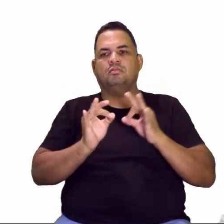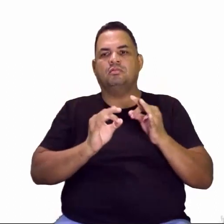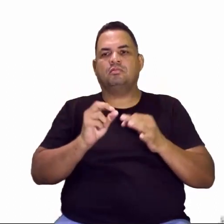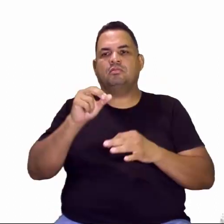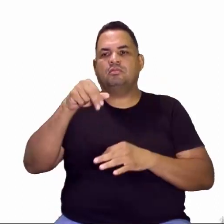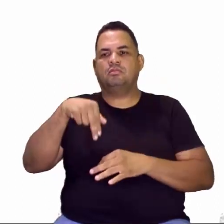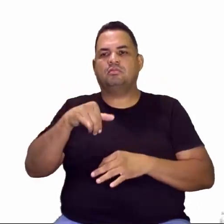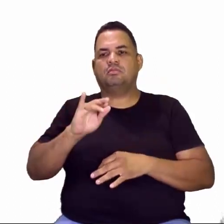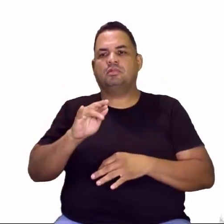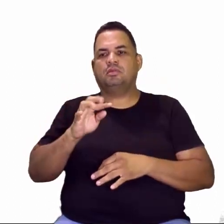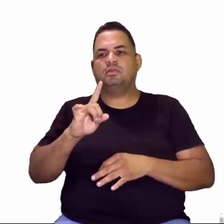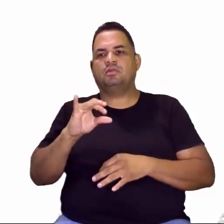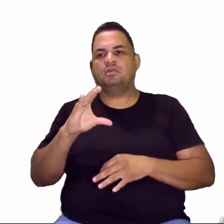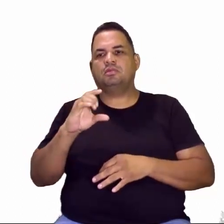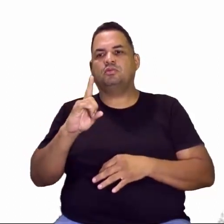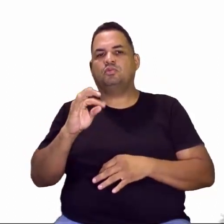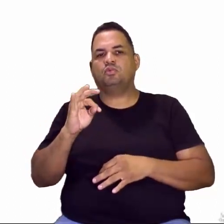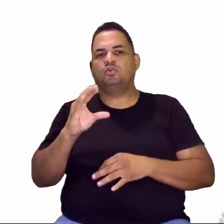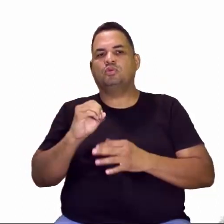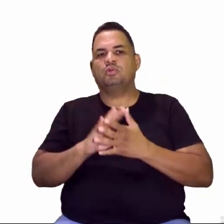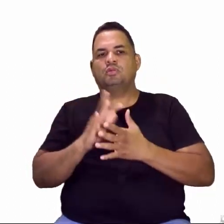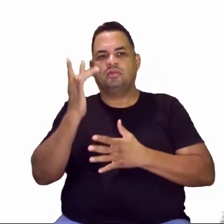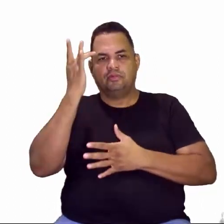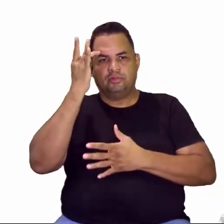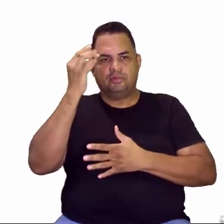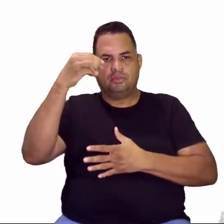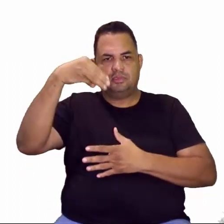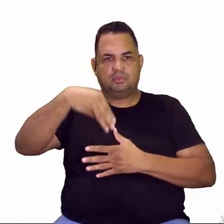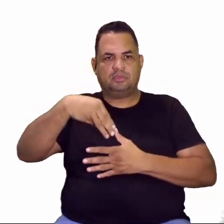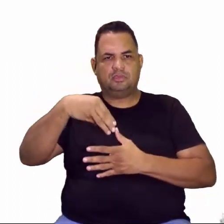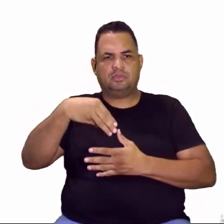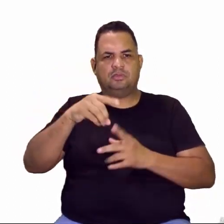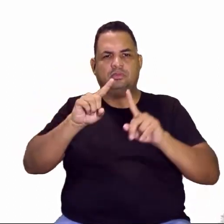um nitrato de fórmula